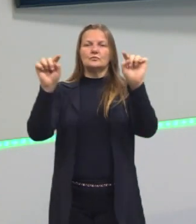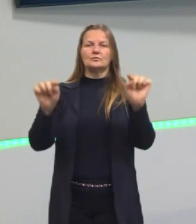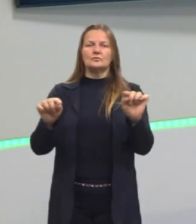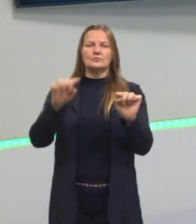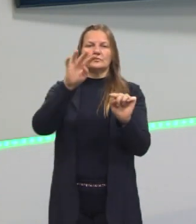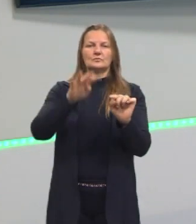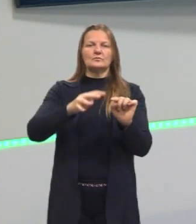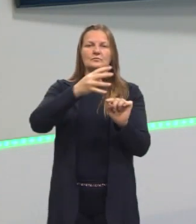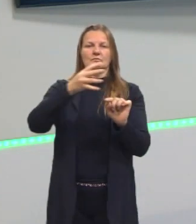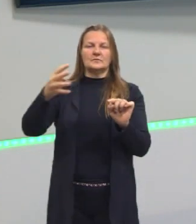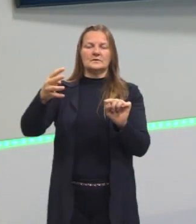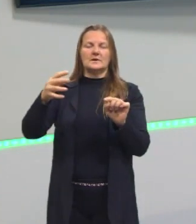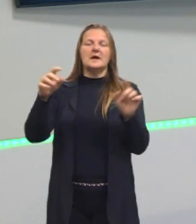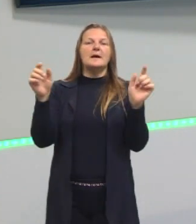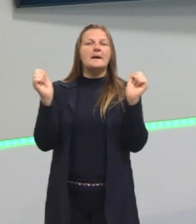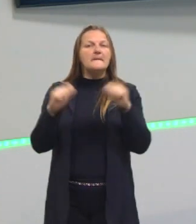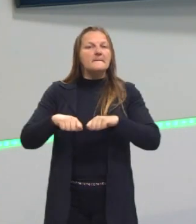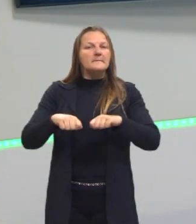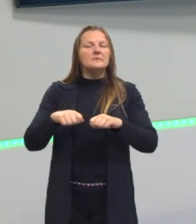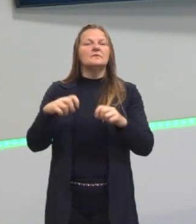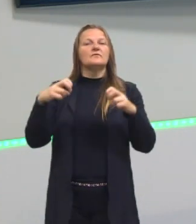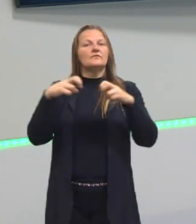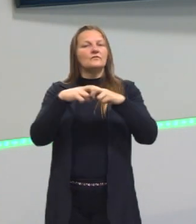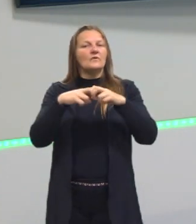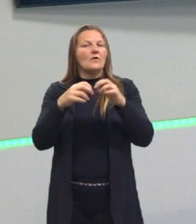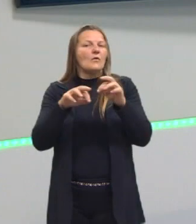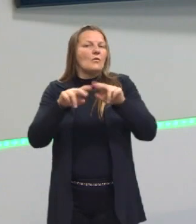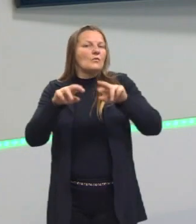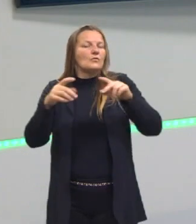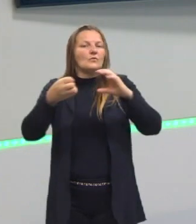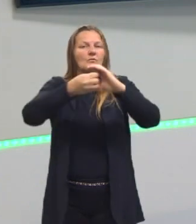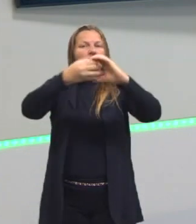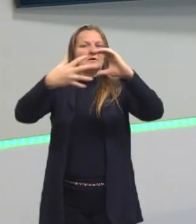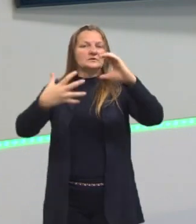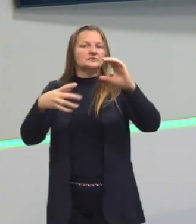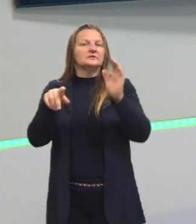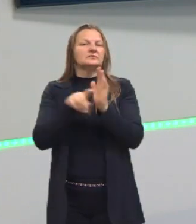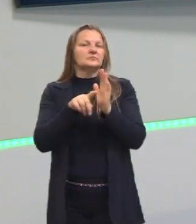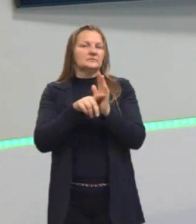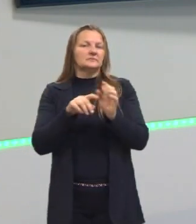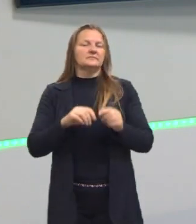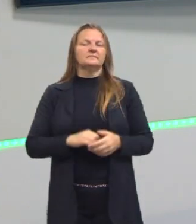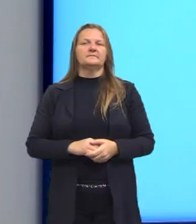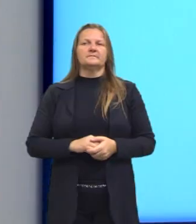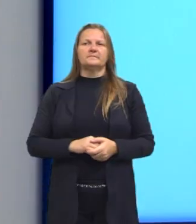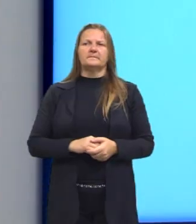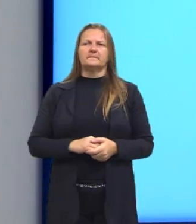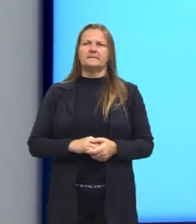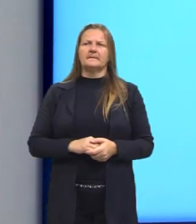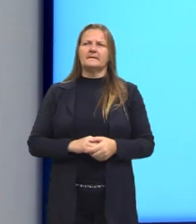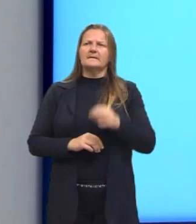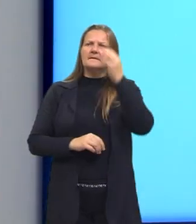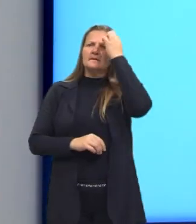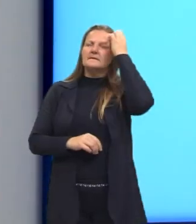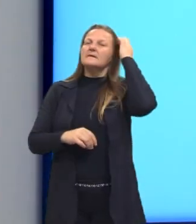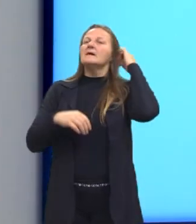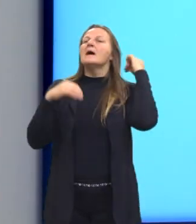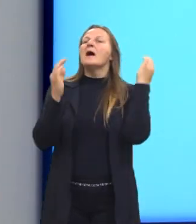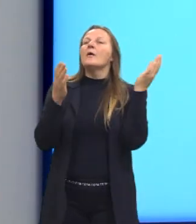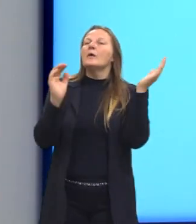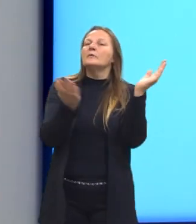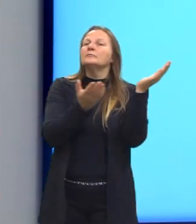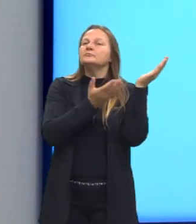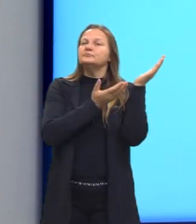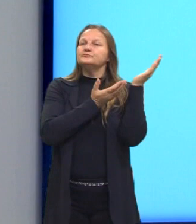nós também podemos utilizar para avaliar algumas características, né? Aqui, então, nós vamos ver na